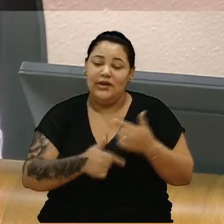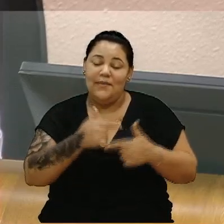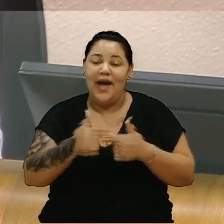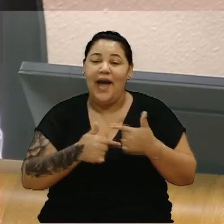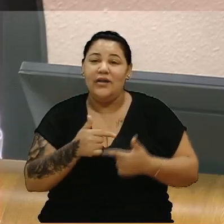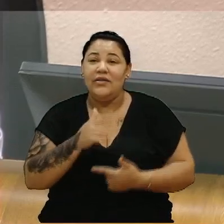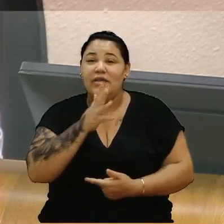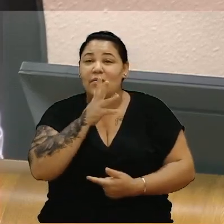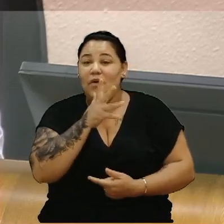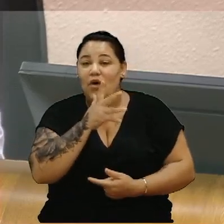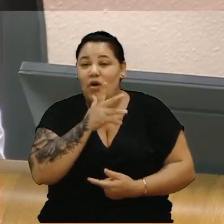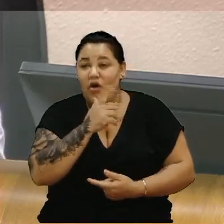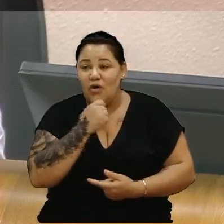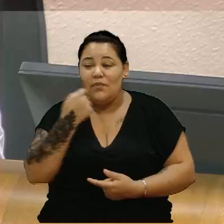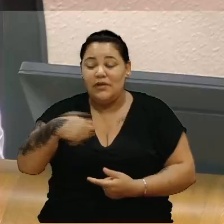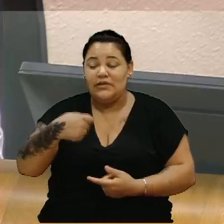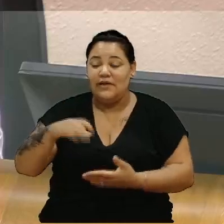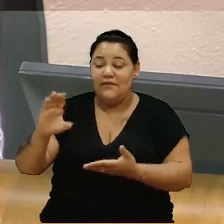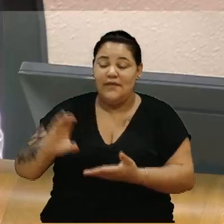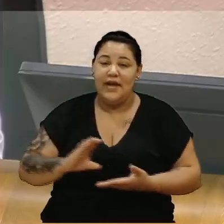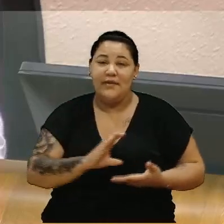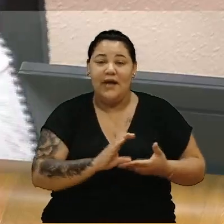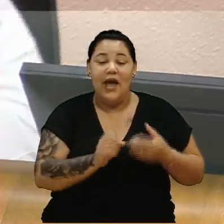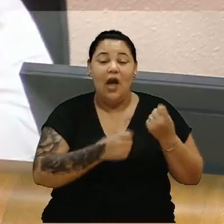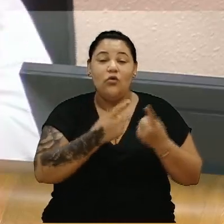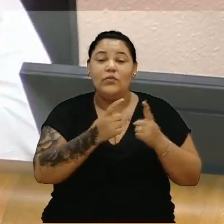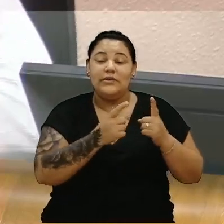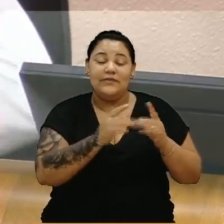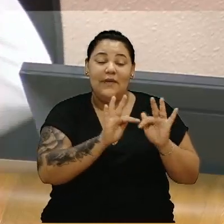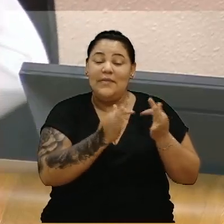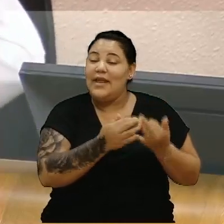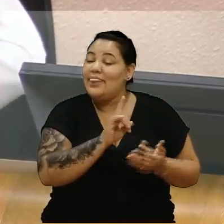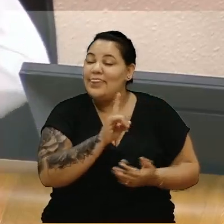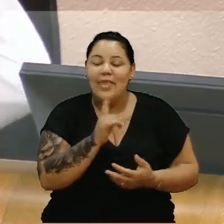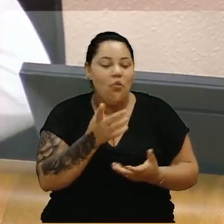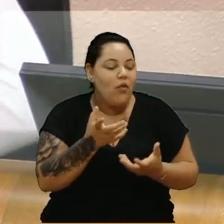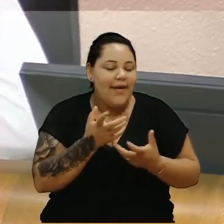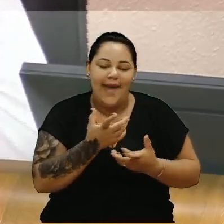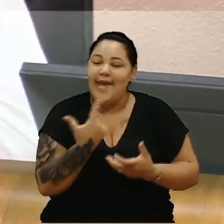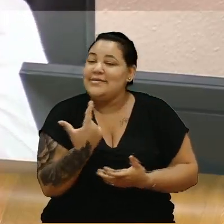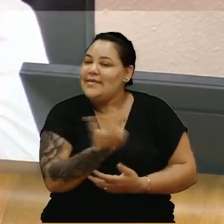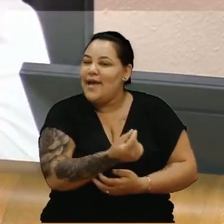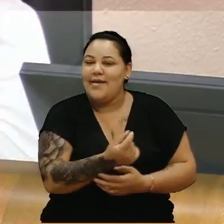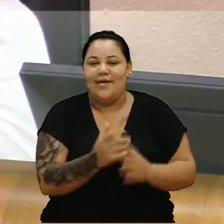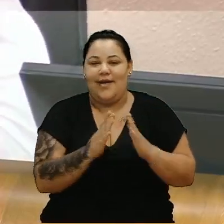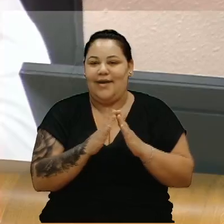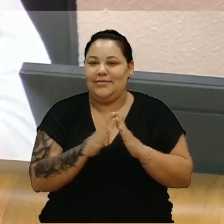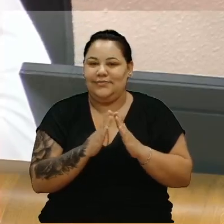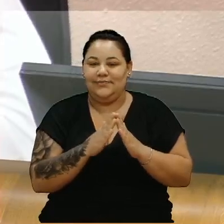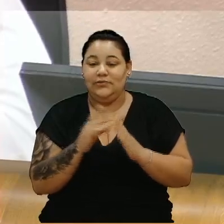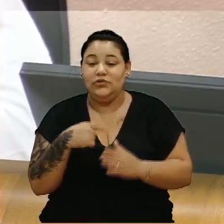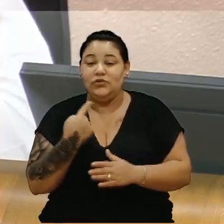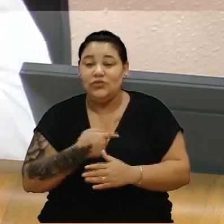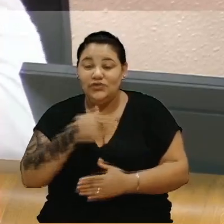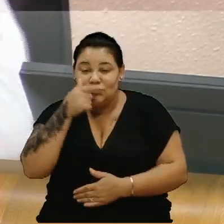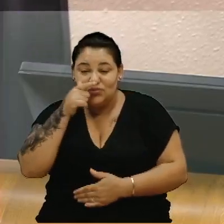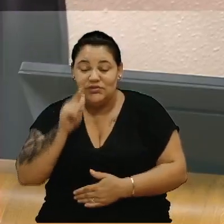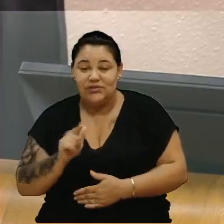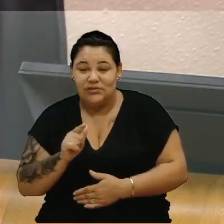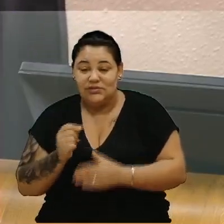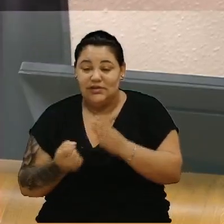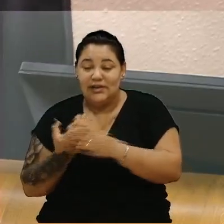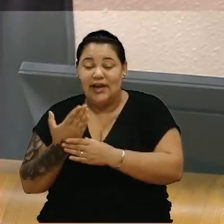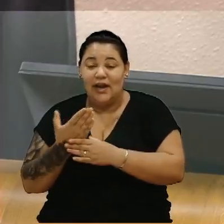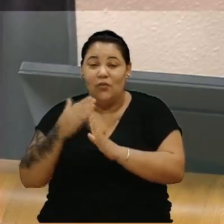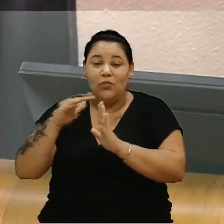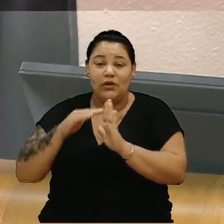envolve recursos. Muitas famílias não querem sair do local. Nós conseguimos, quanto habitação, lá lançar um programa Habita